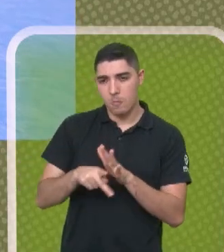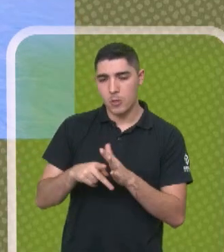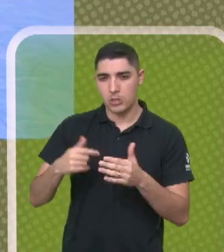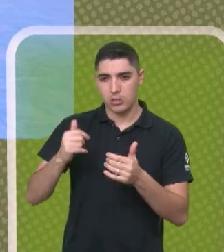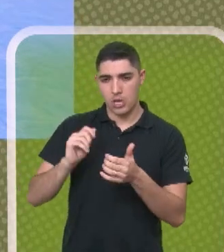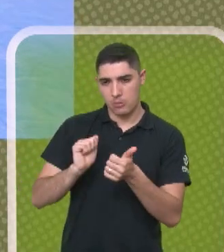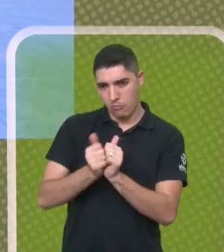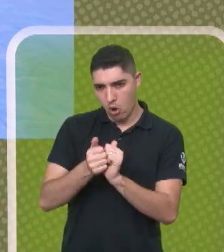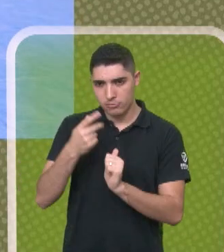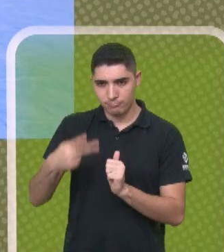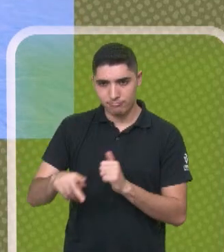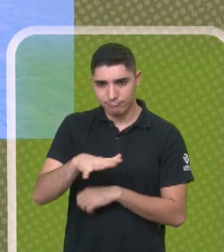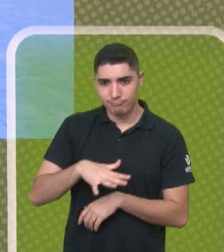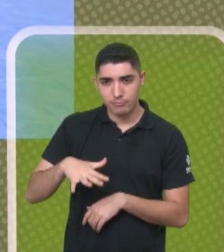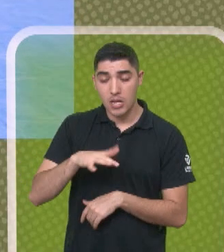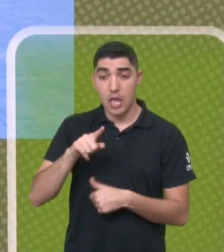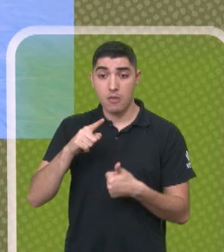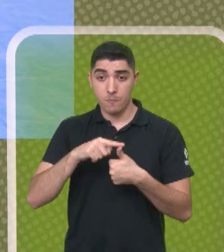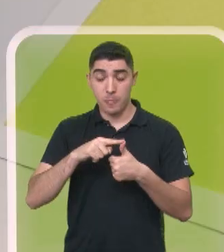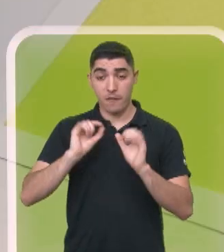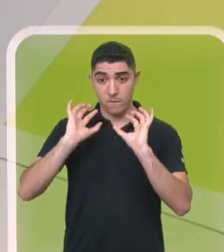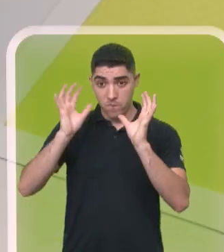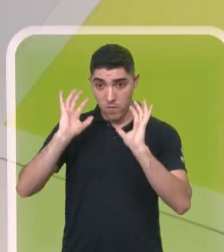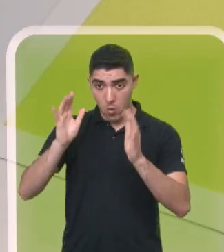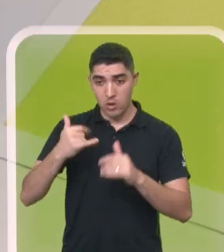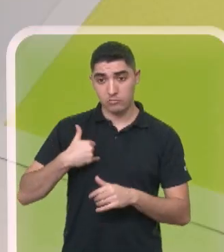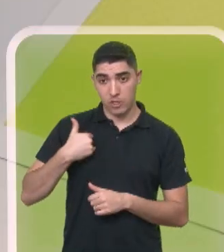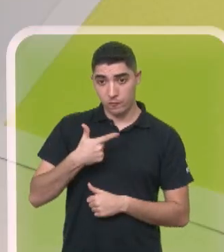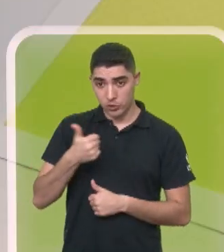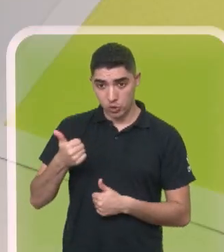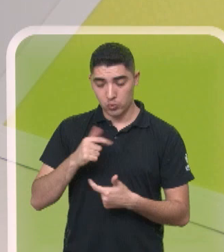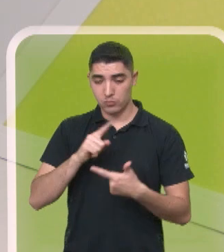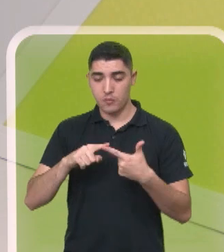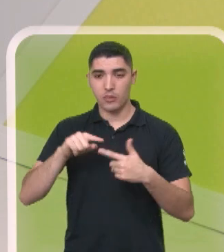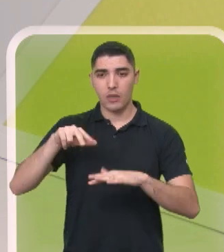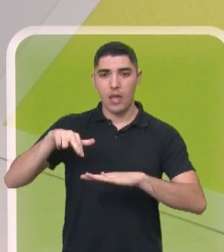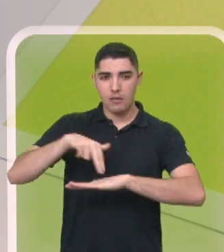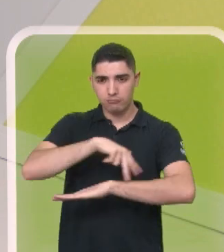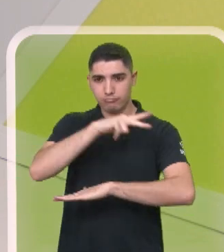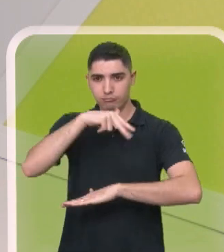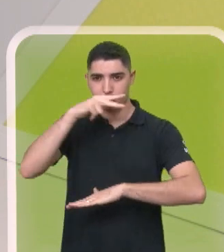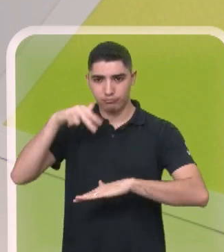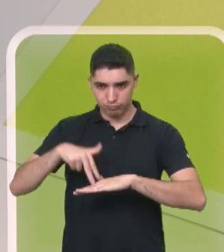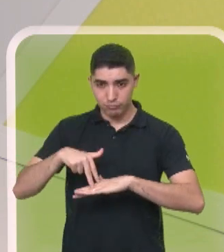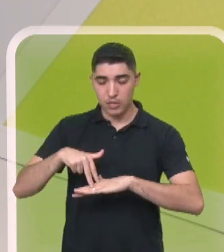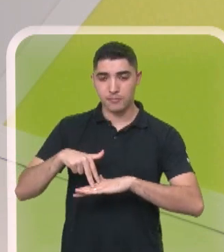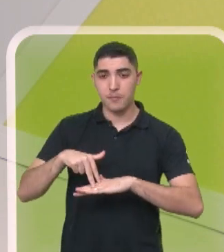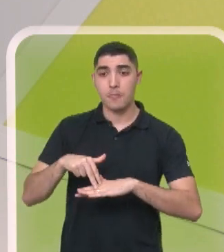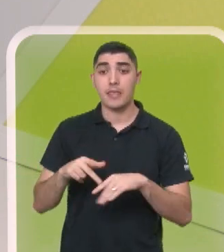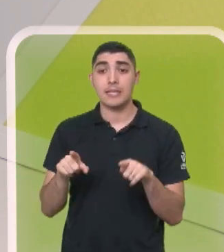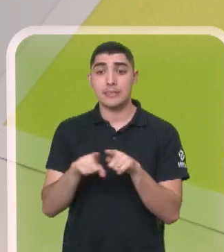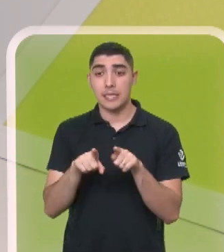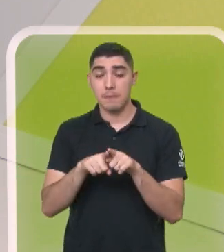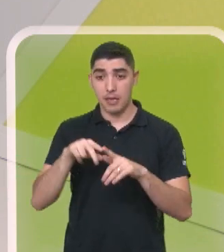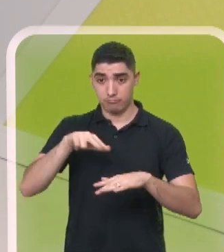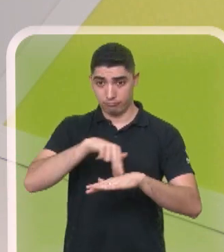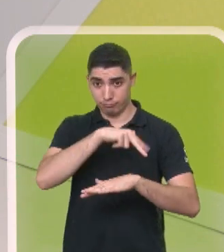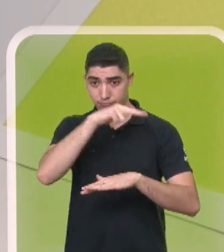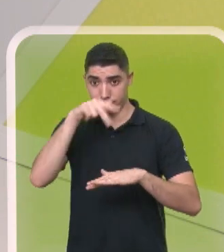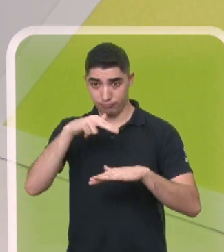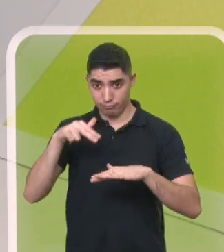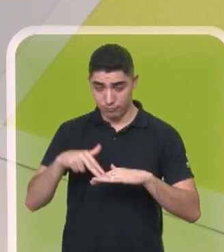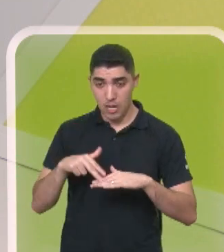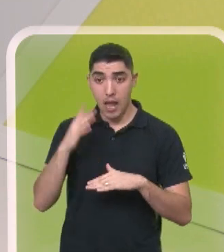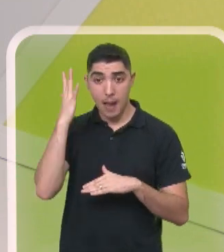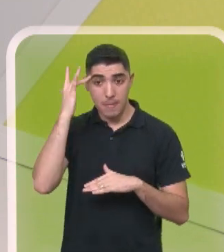aqui da nossa região, que são o vôlei feminino sub-21 e a ginástica artística. As competições de ginástica acontecerão